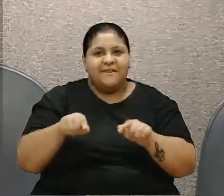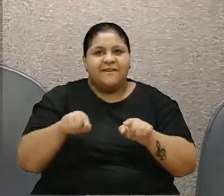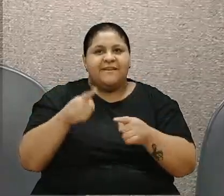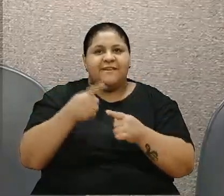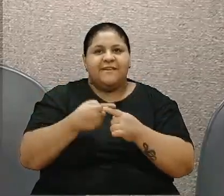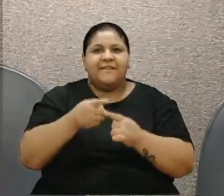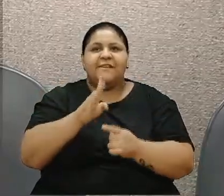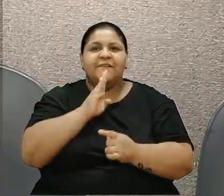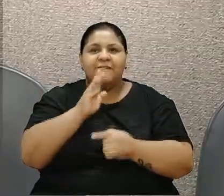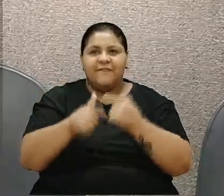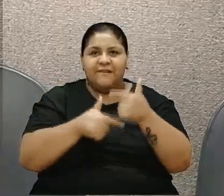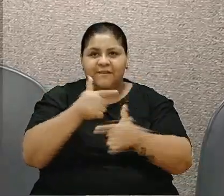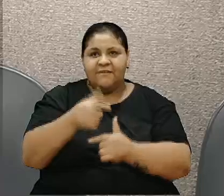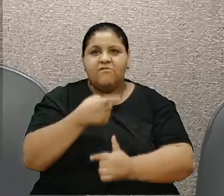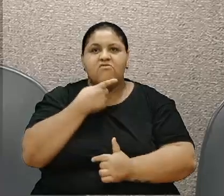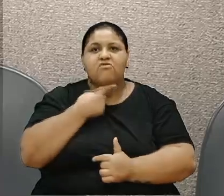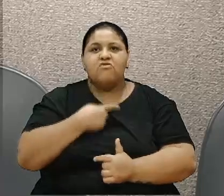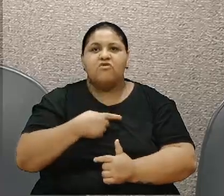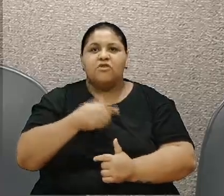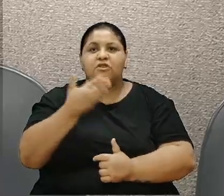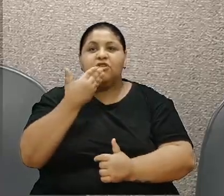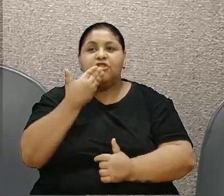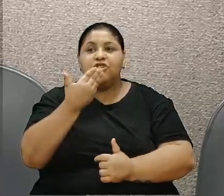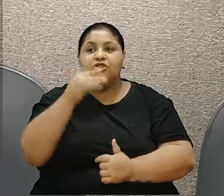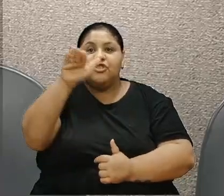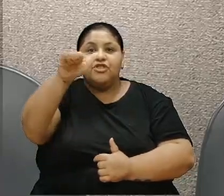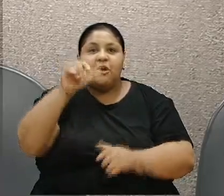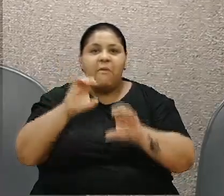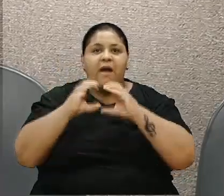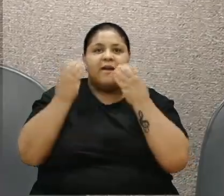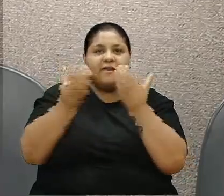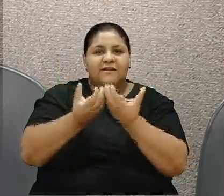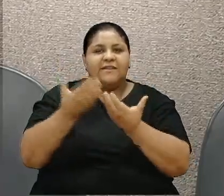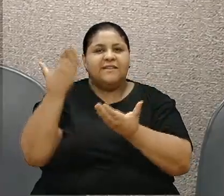o trabalho, gostaria de estender a toda a comunidade, porque a gente sabe que amanhã,